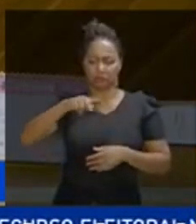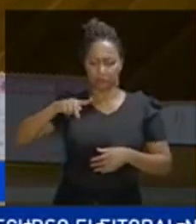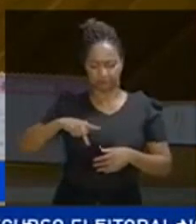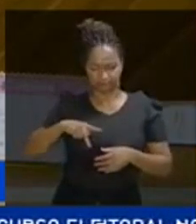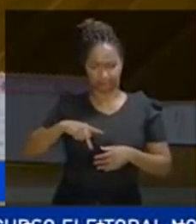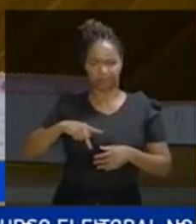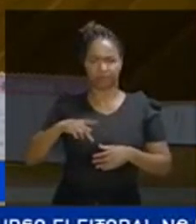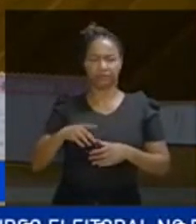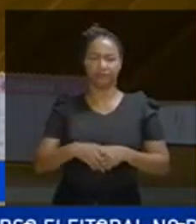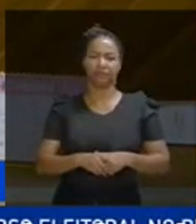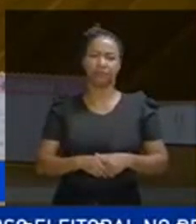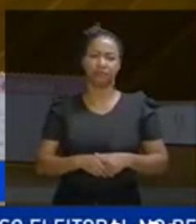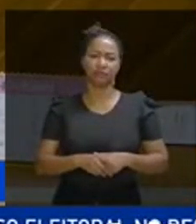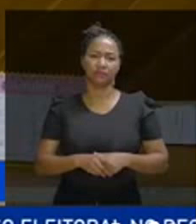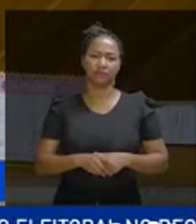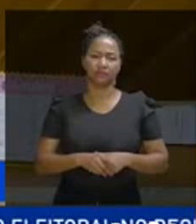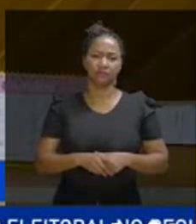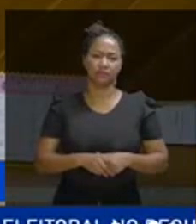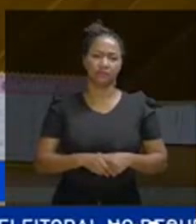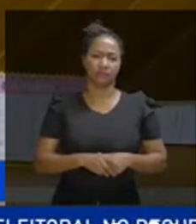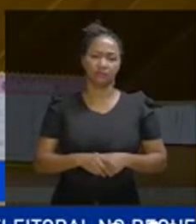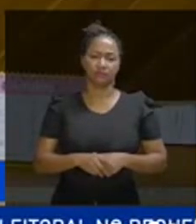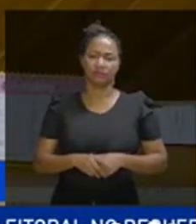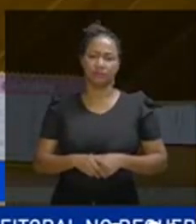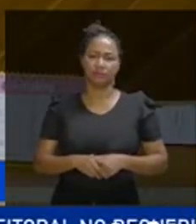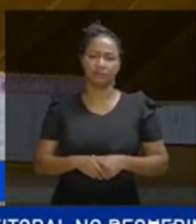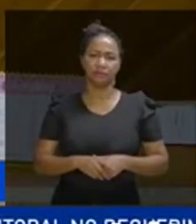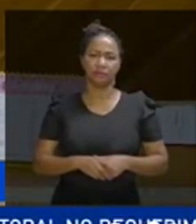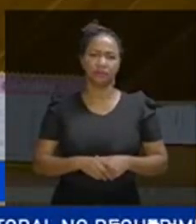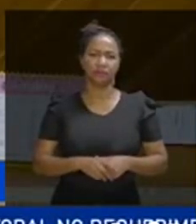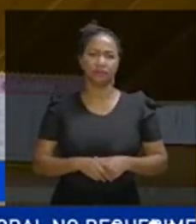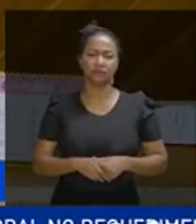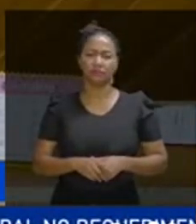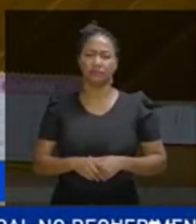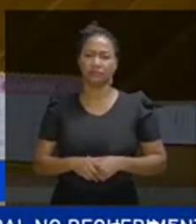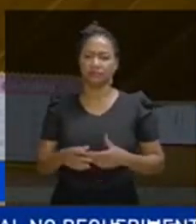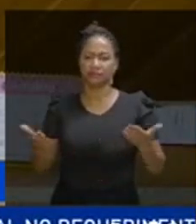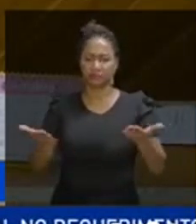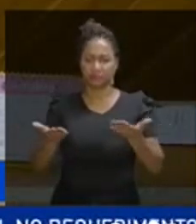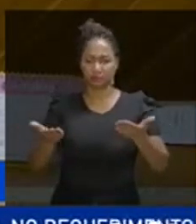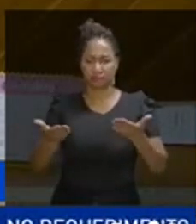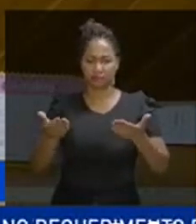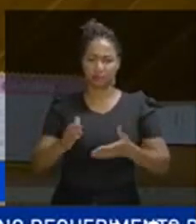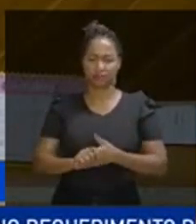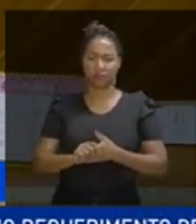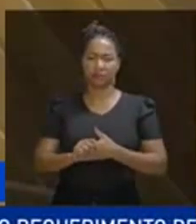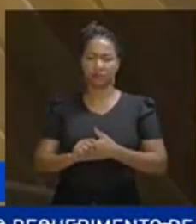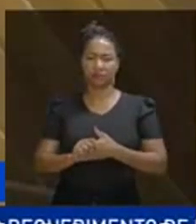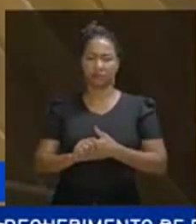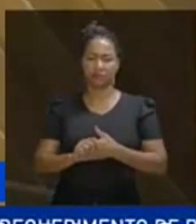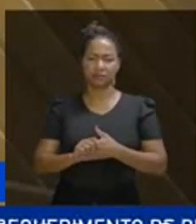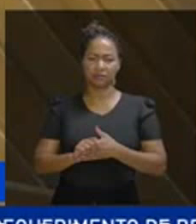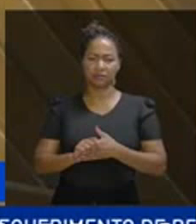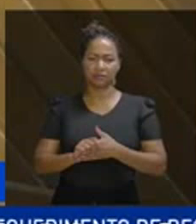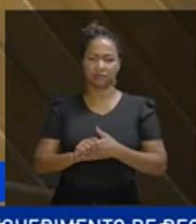de julgamento. Embargo de declaração no recurso eleitoral no requerimento de registro de candidatura. Número do processo